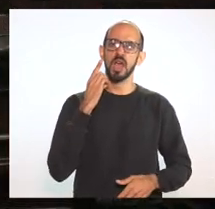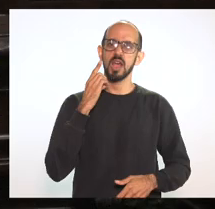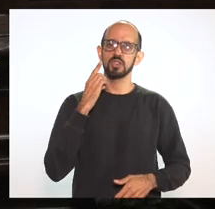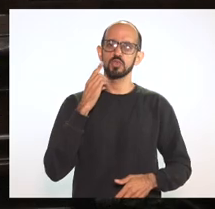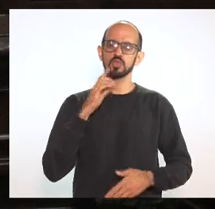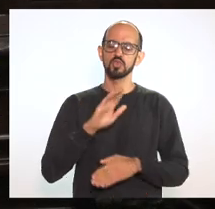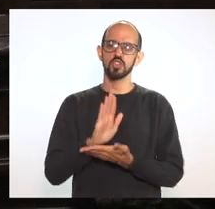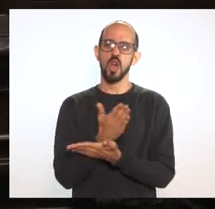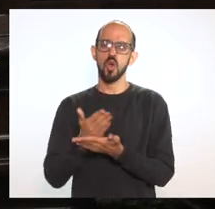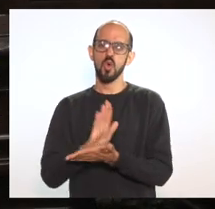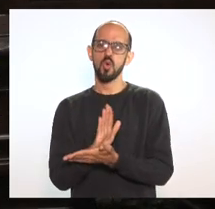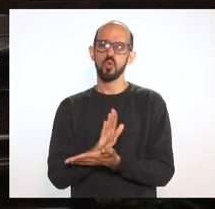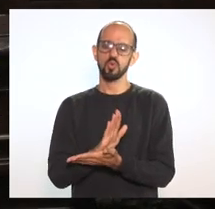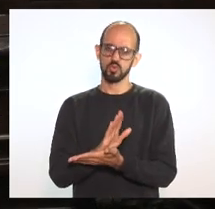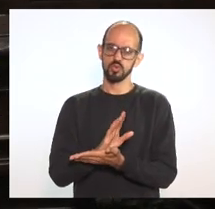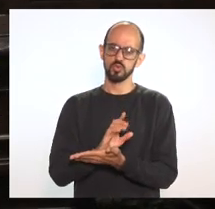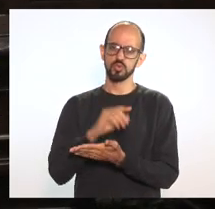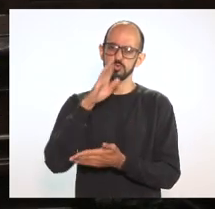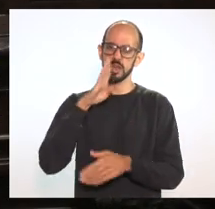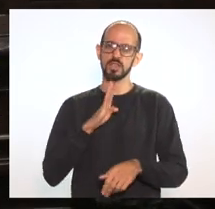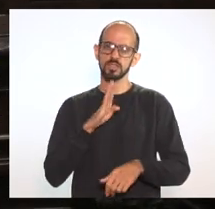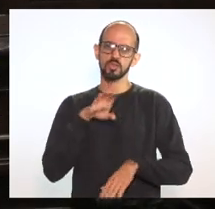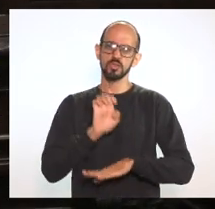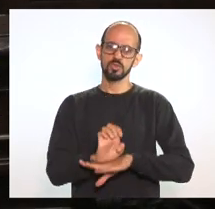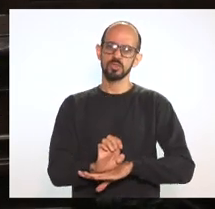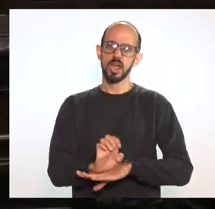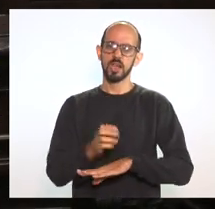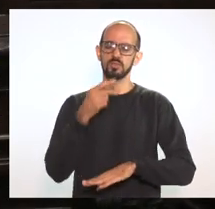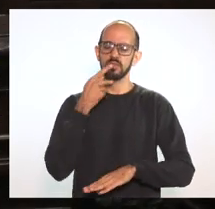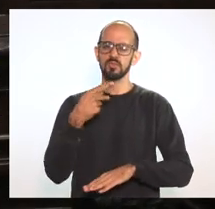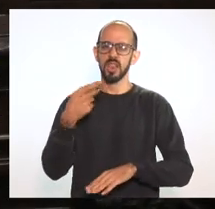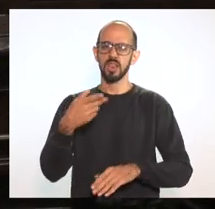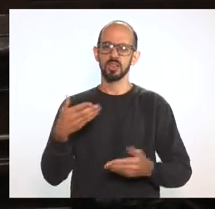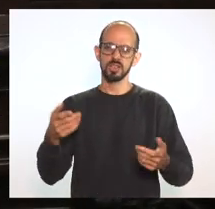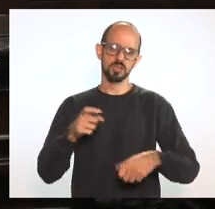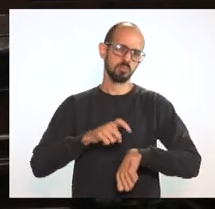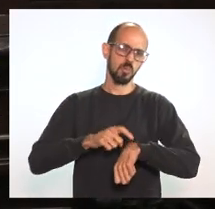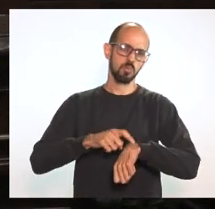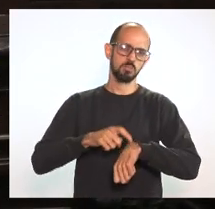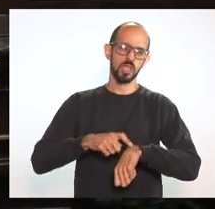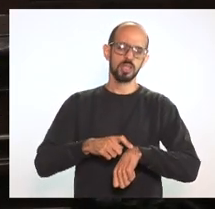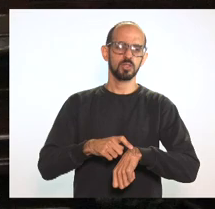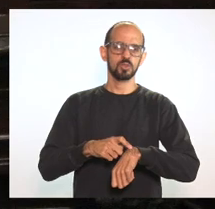estado, vem pregando e usando esse momento sensível